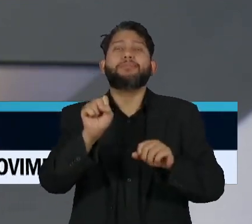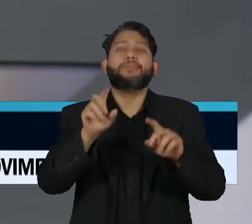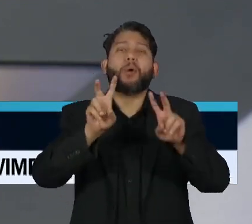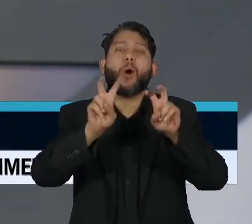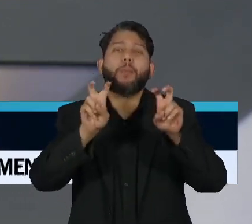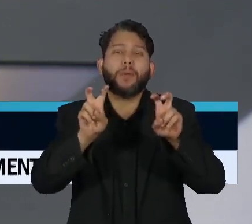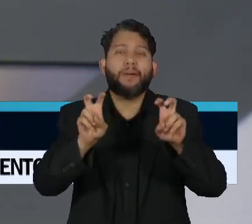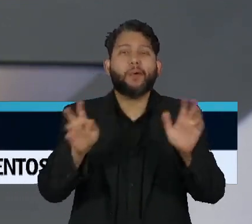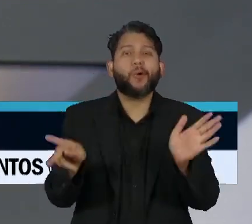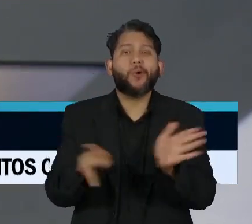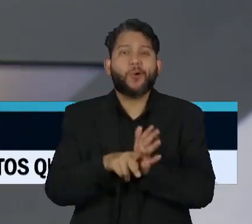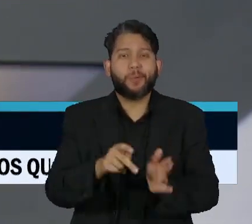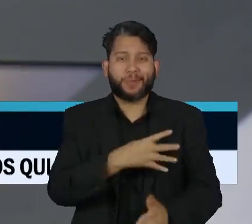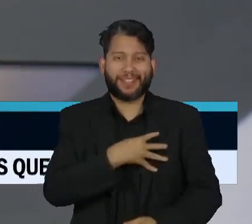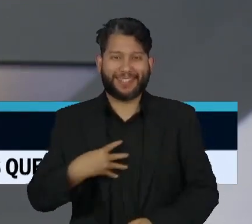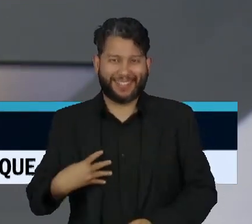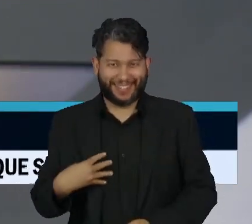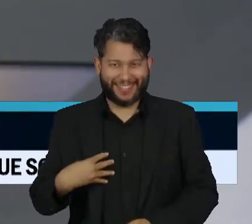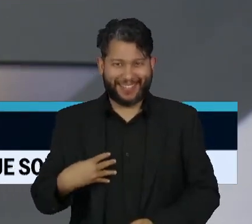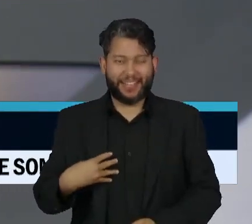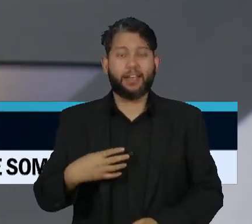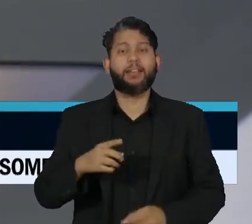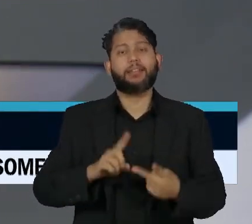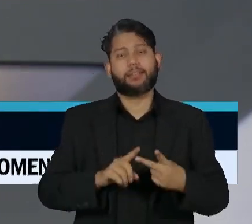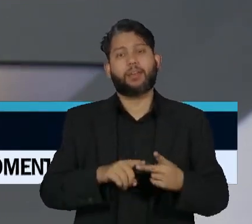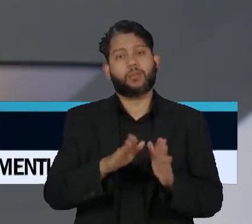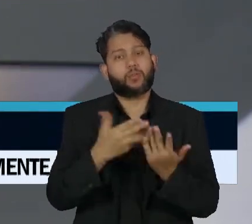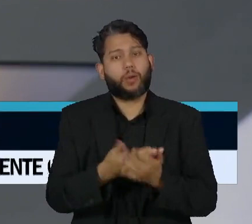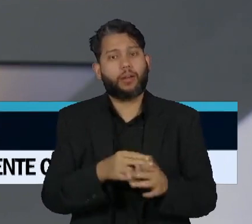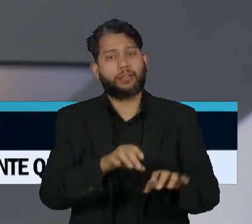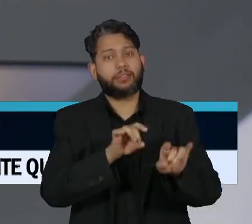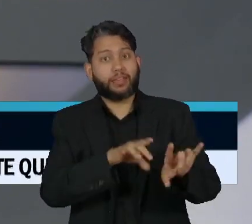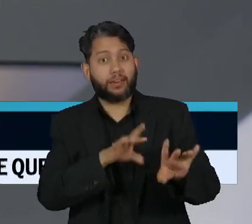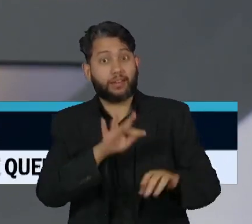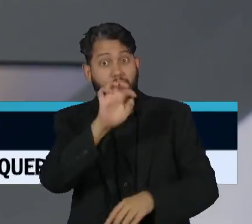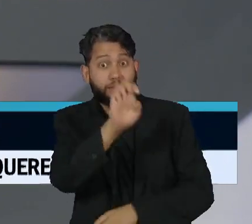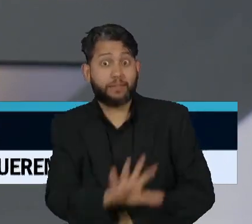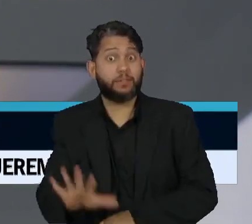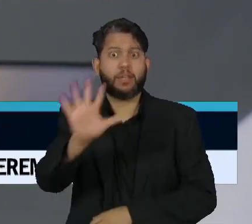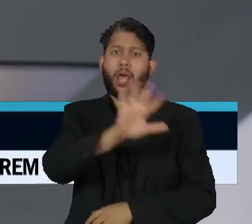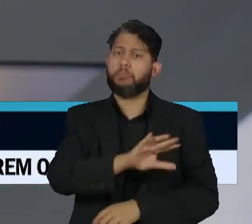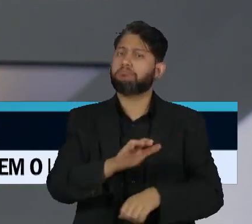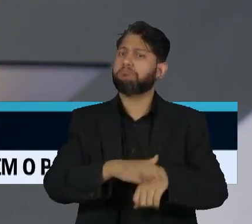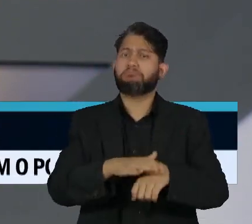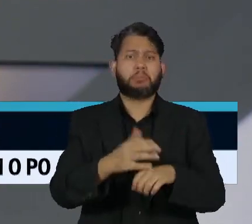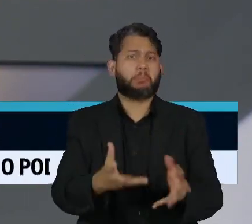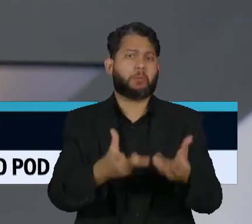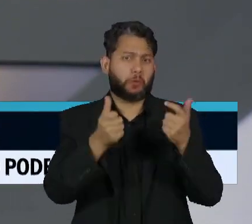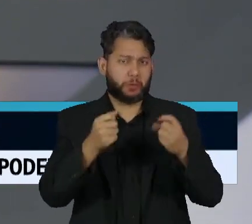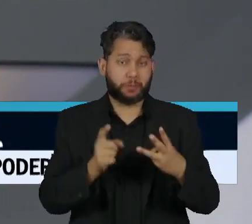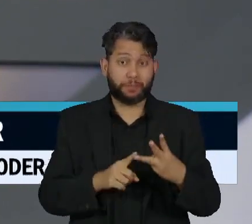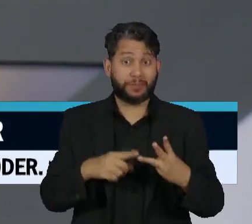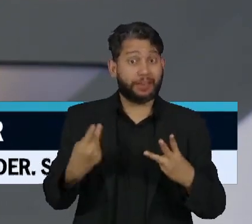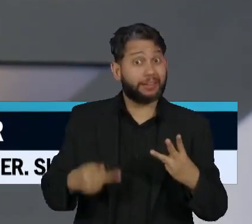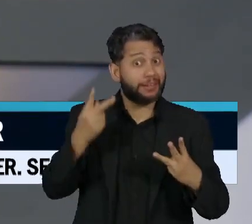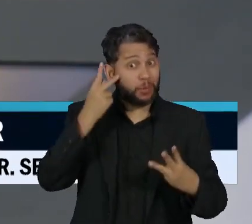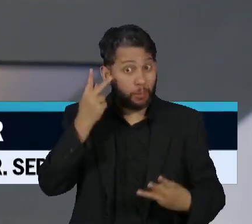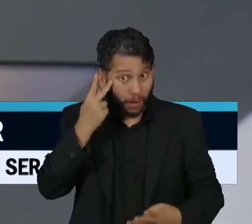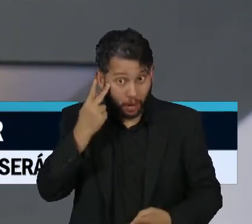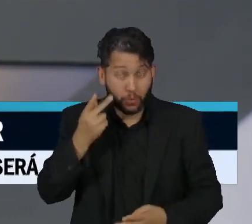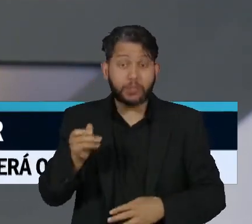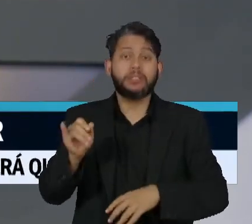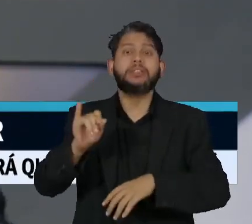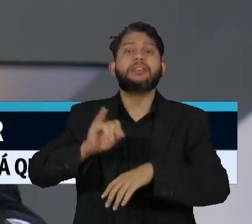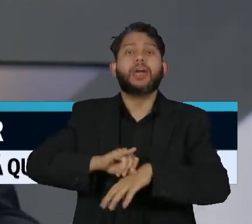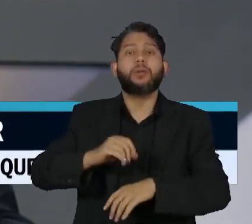qualidade há muitos anos. A gente tem as escolas técnicas federais, que são extraordinárias. Aqui em São Paulo, o Centro Paula